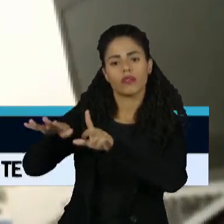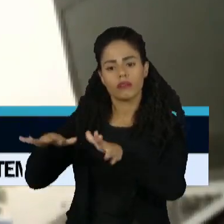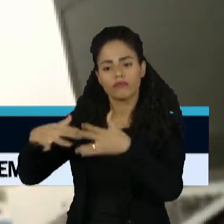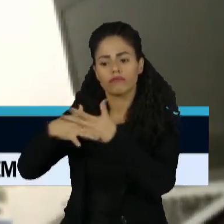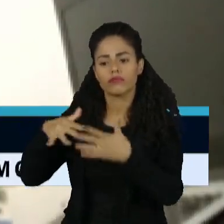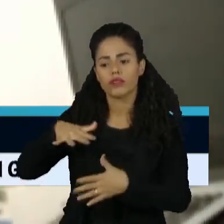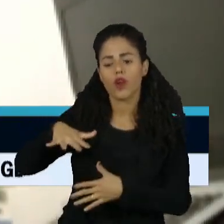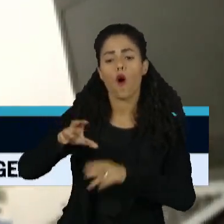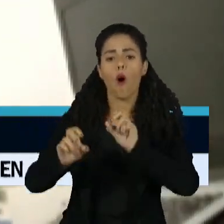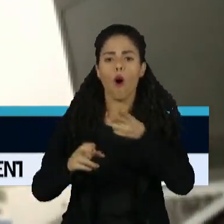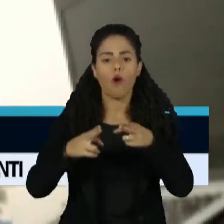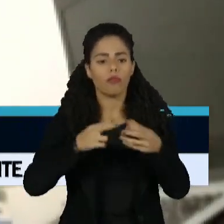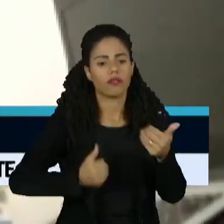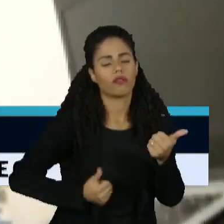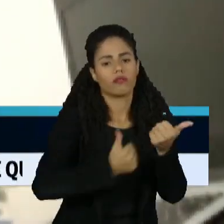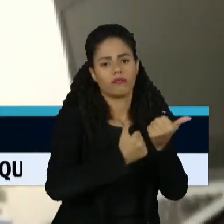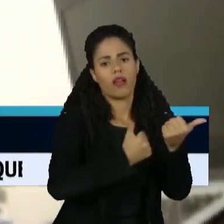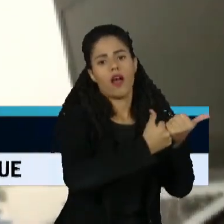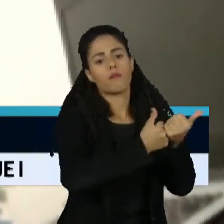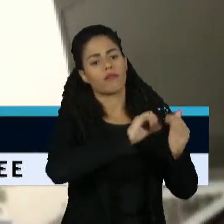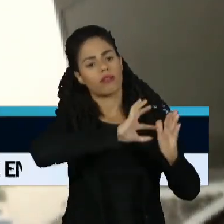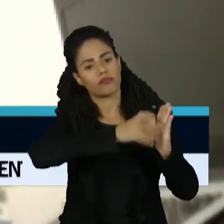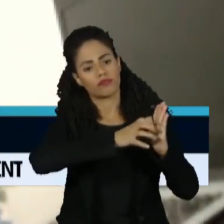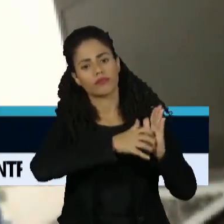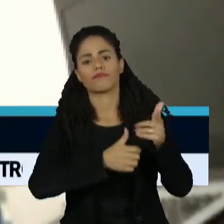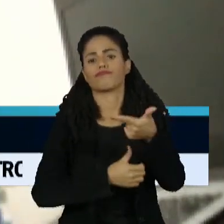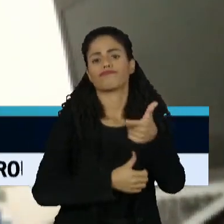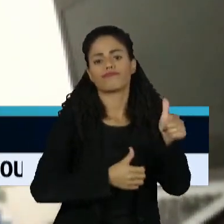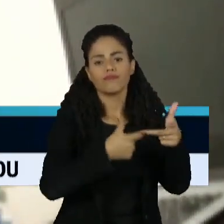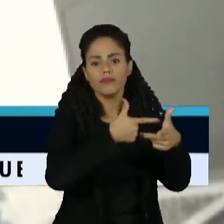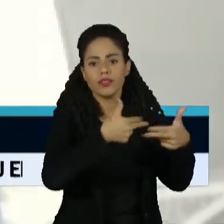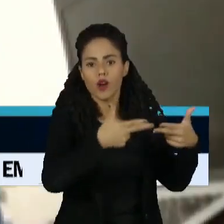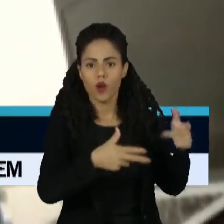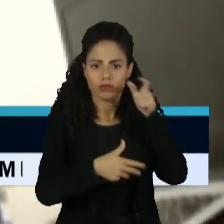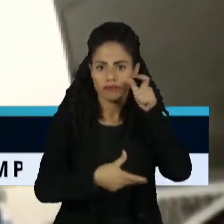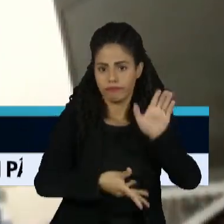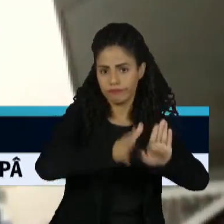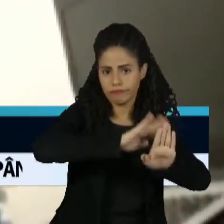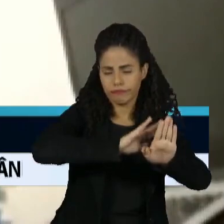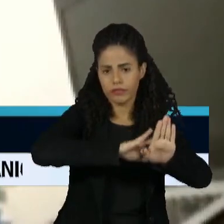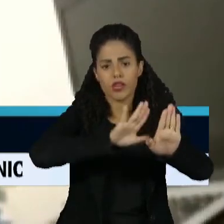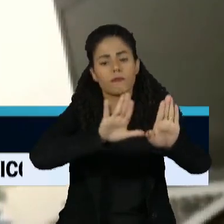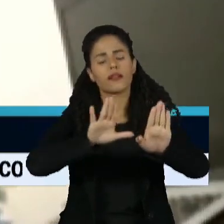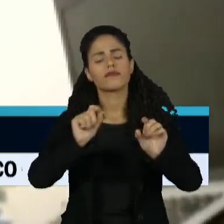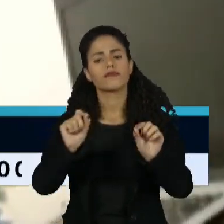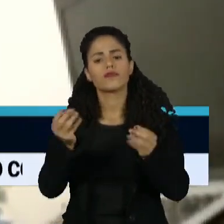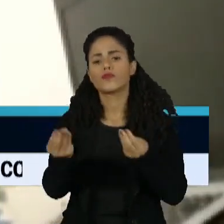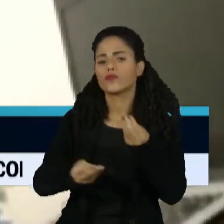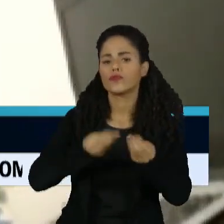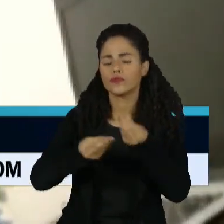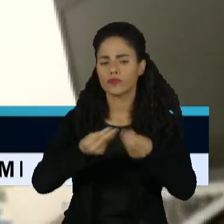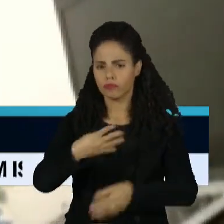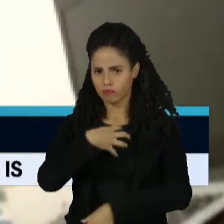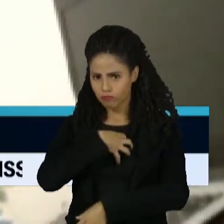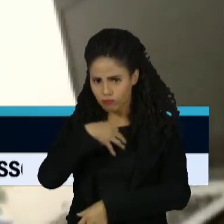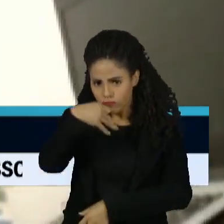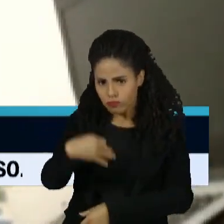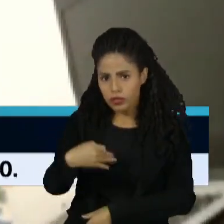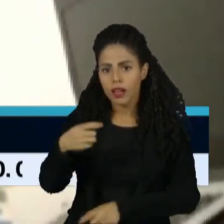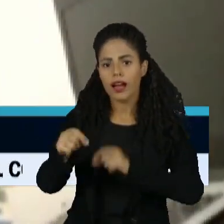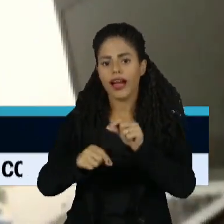no combate ao estrangeiro ganancioso a questão que que